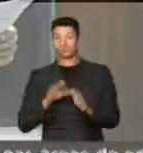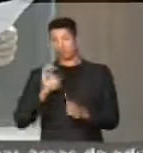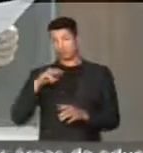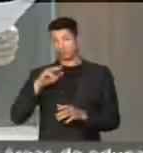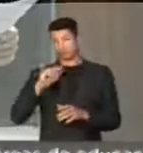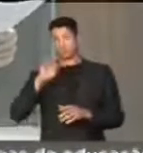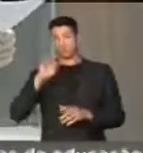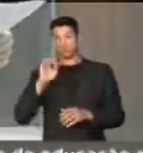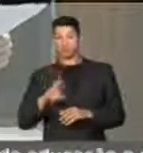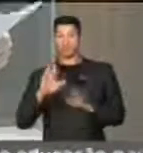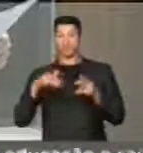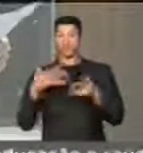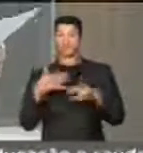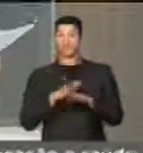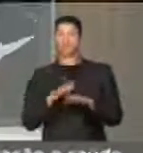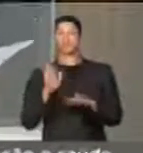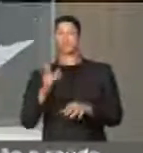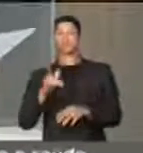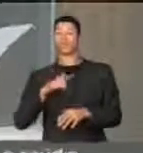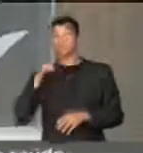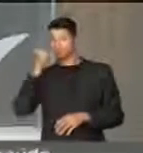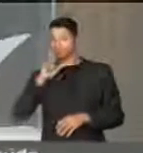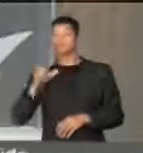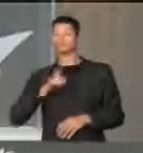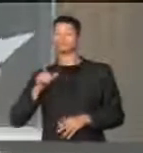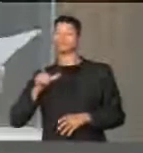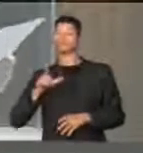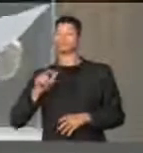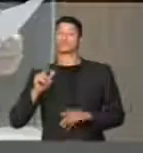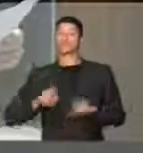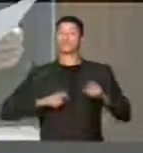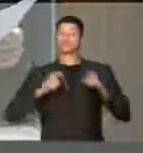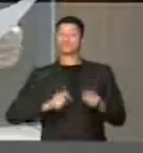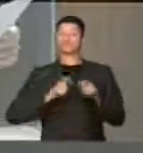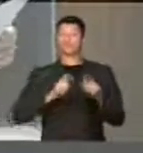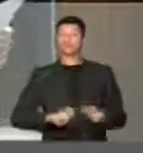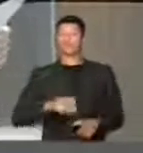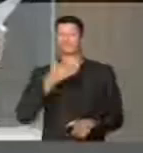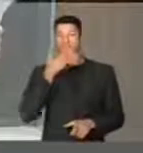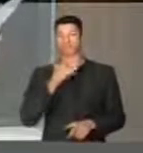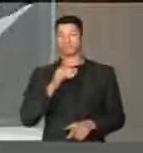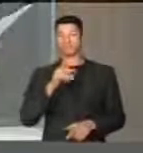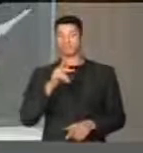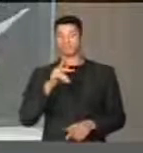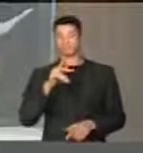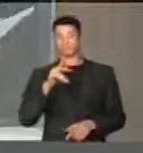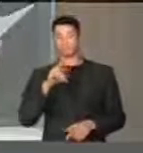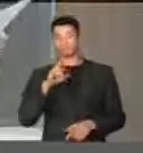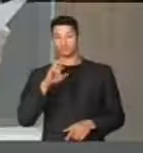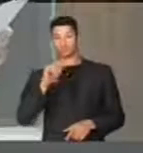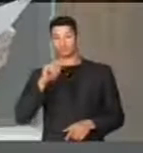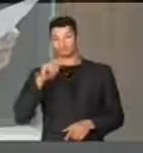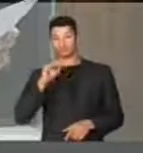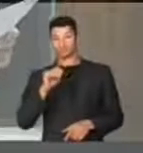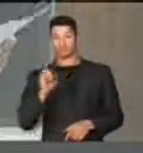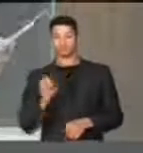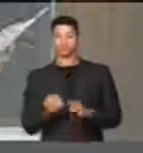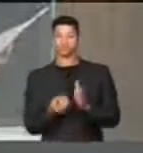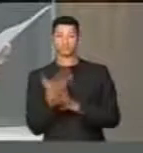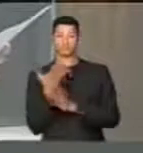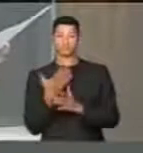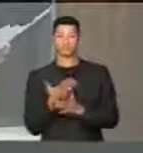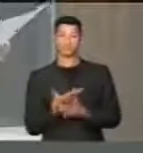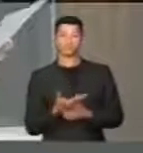Emater, onde inclusive já existem agricultores pedindo proagro para o milho que recém foi